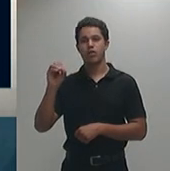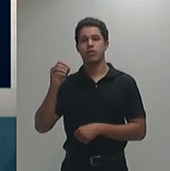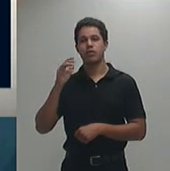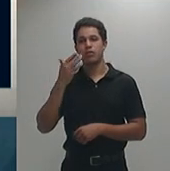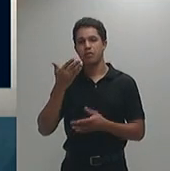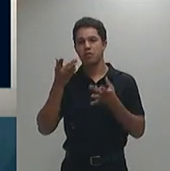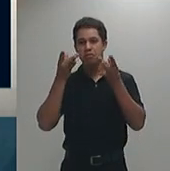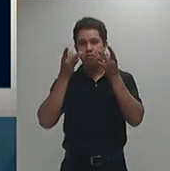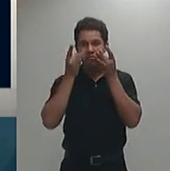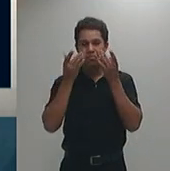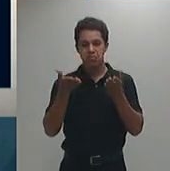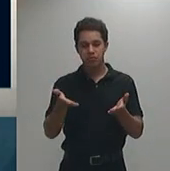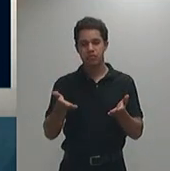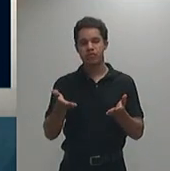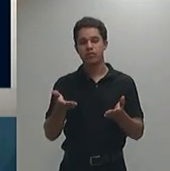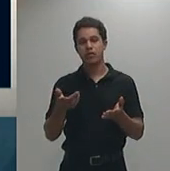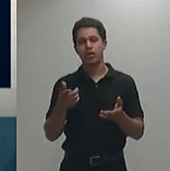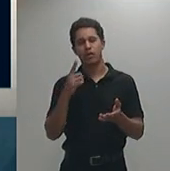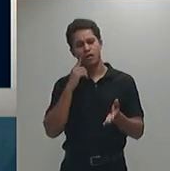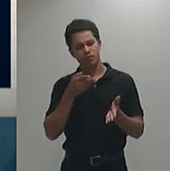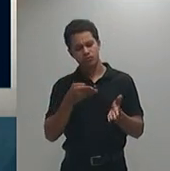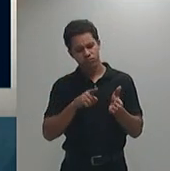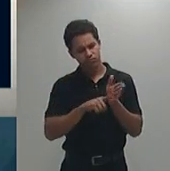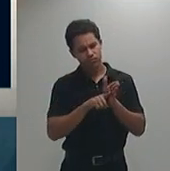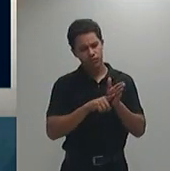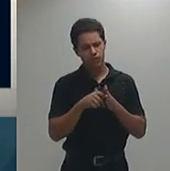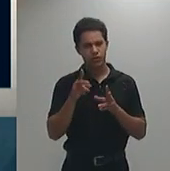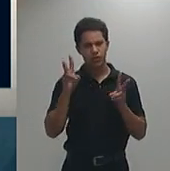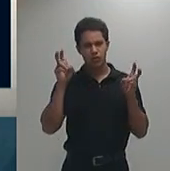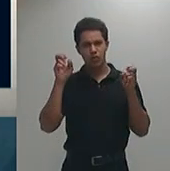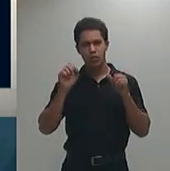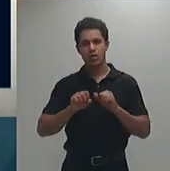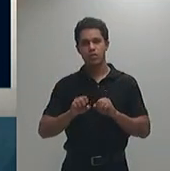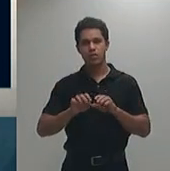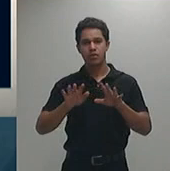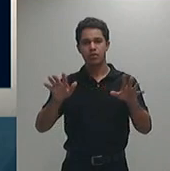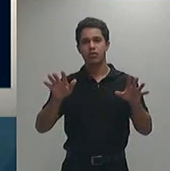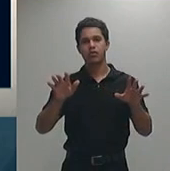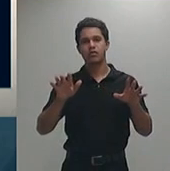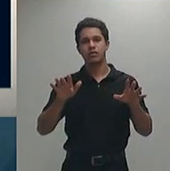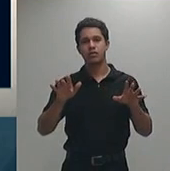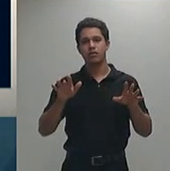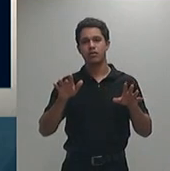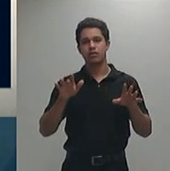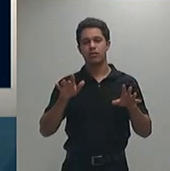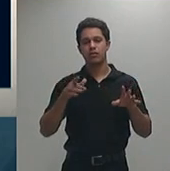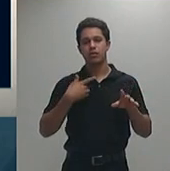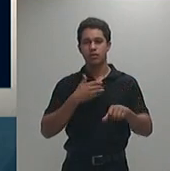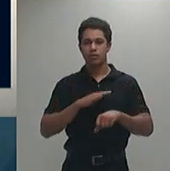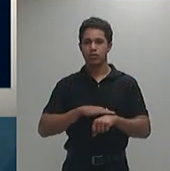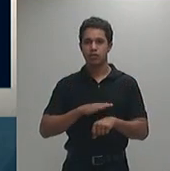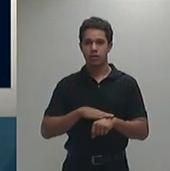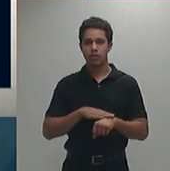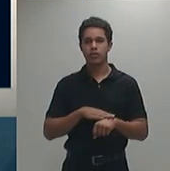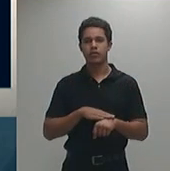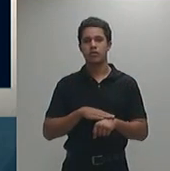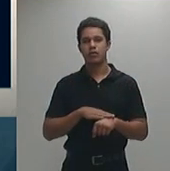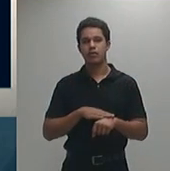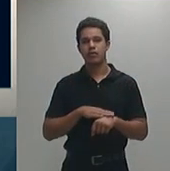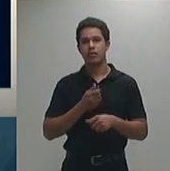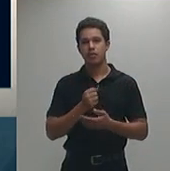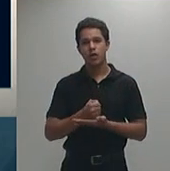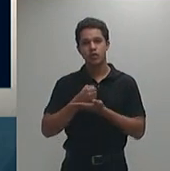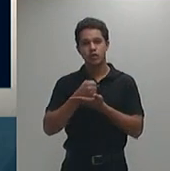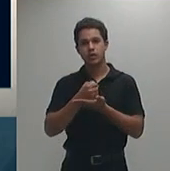eu consulto aqui quanto à distribuição do prazo para sustentações orais